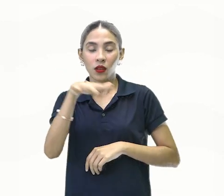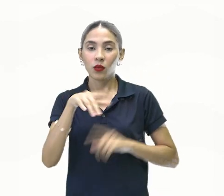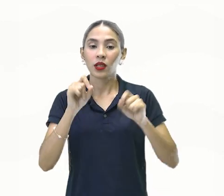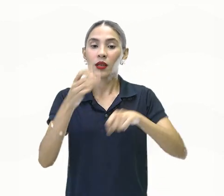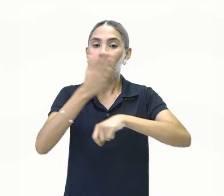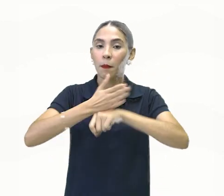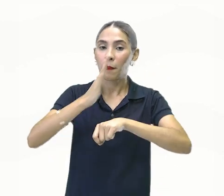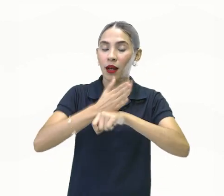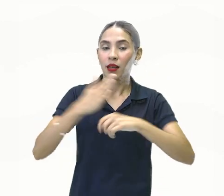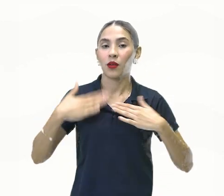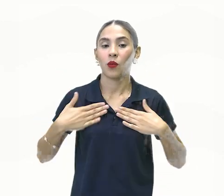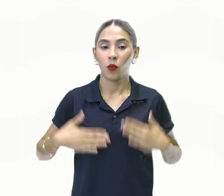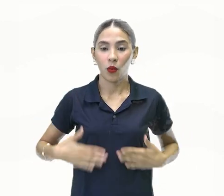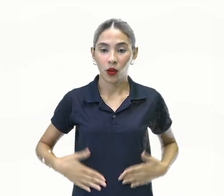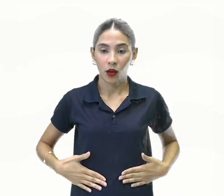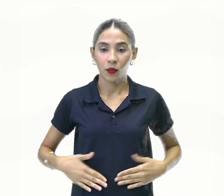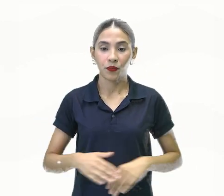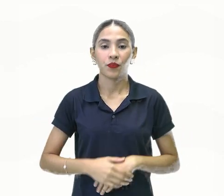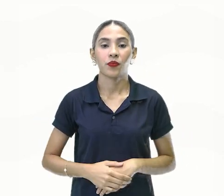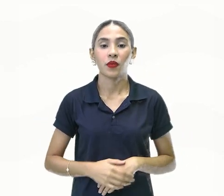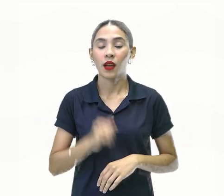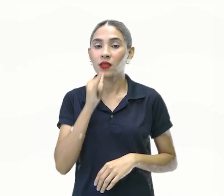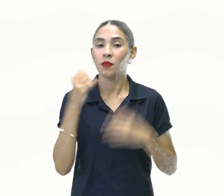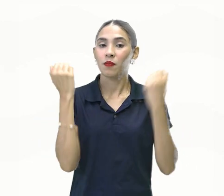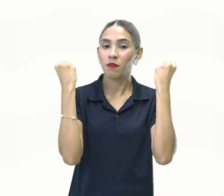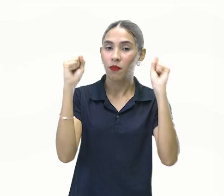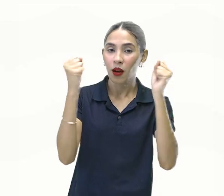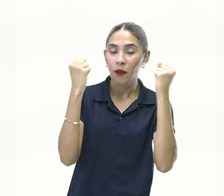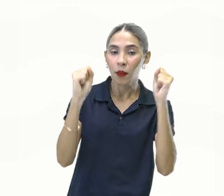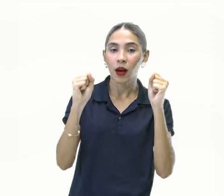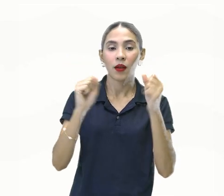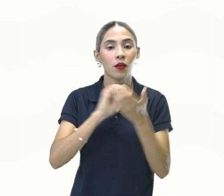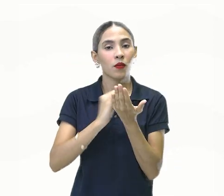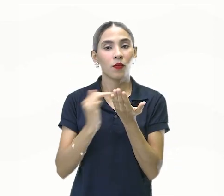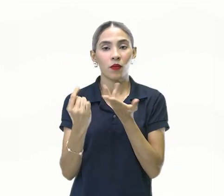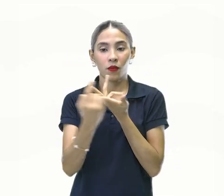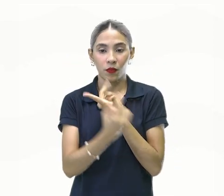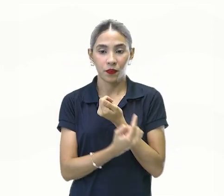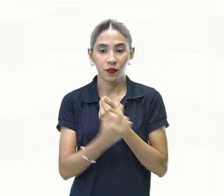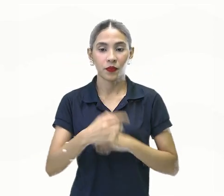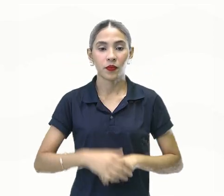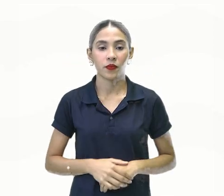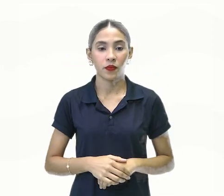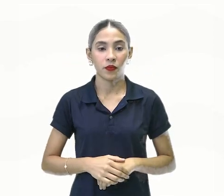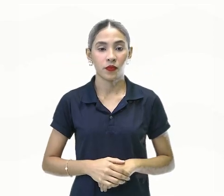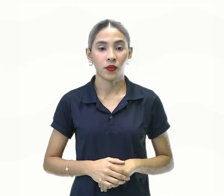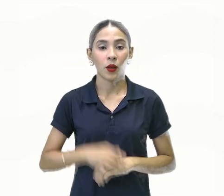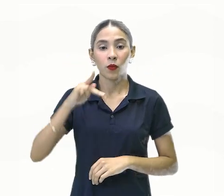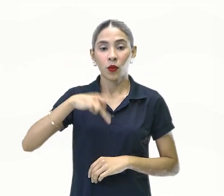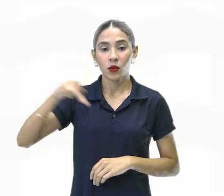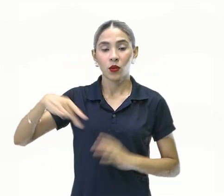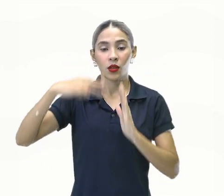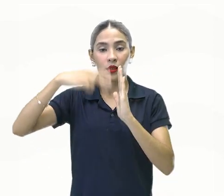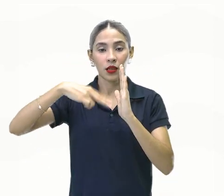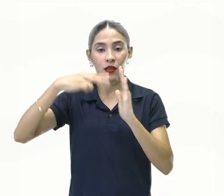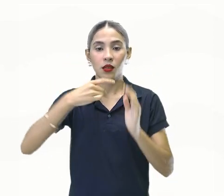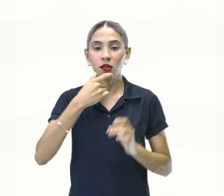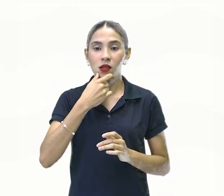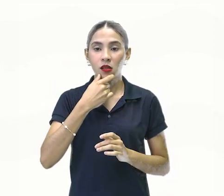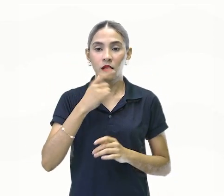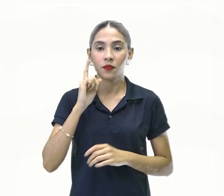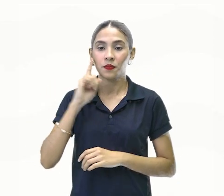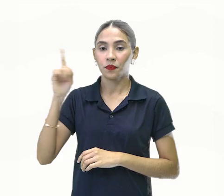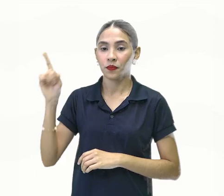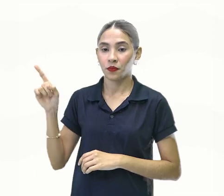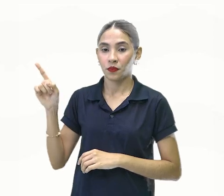às práticas corporais, tá? Atividade física, tudo isso. Então, fake news pose a serious risk to